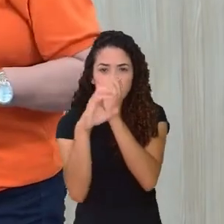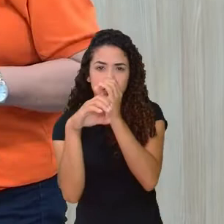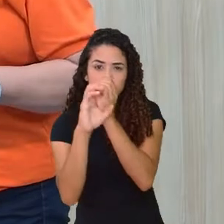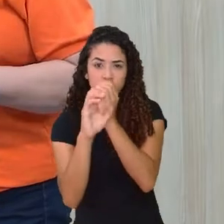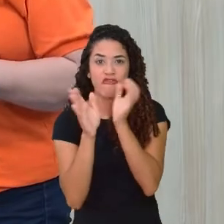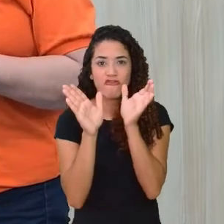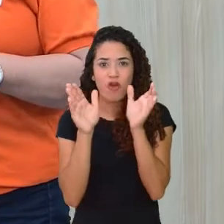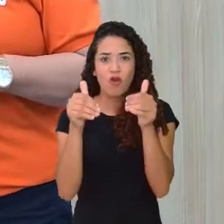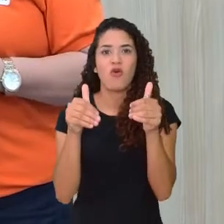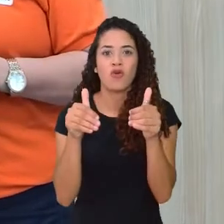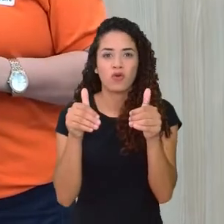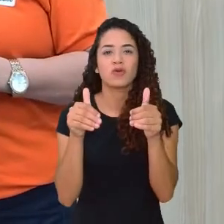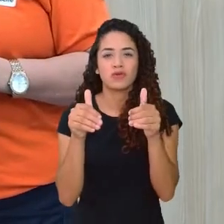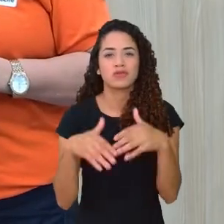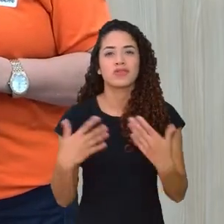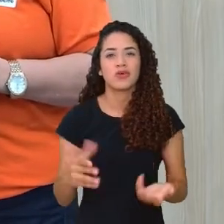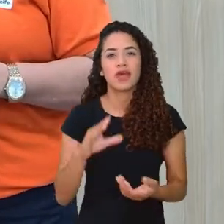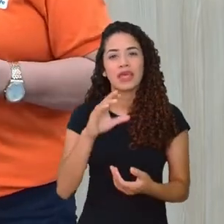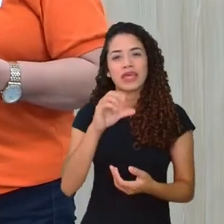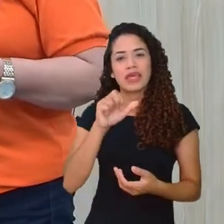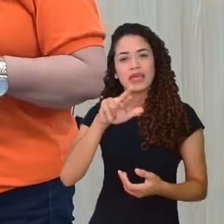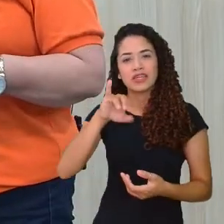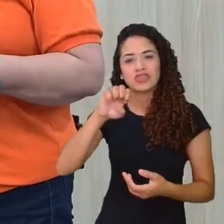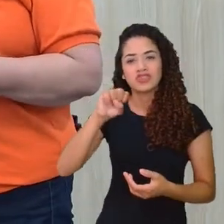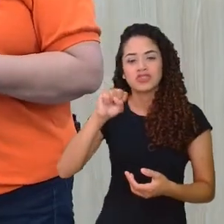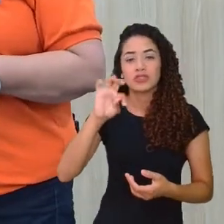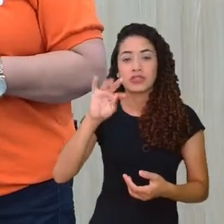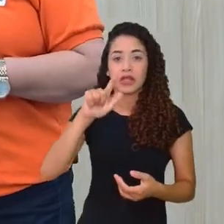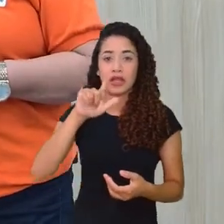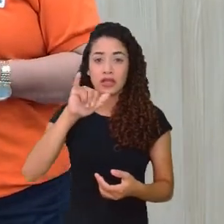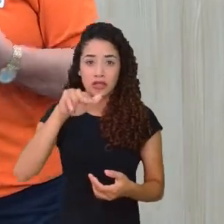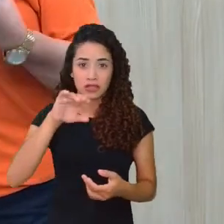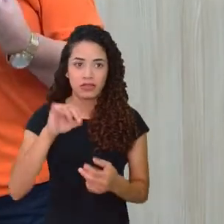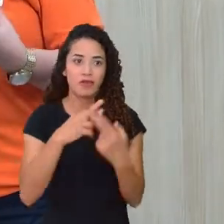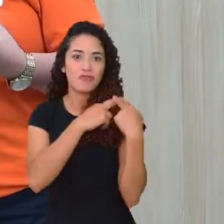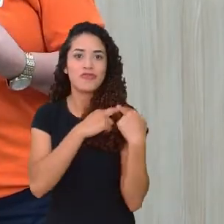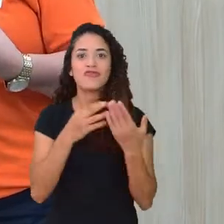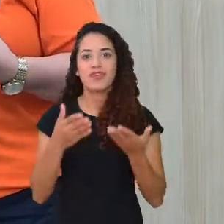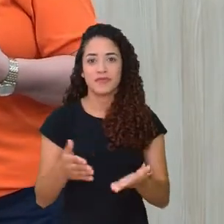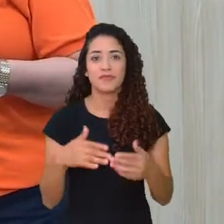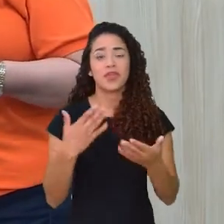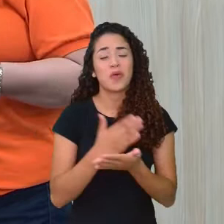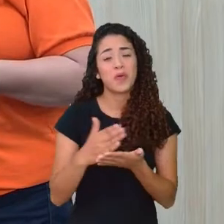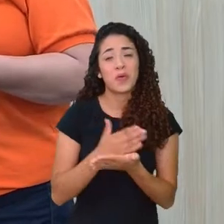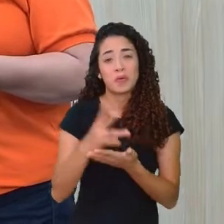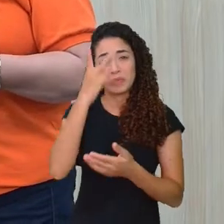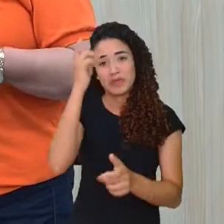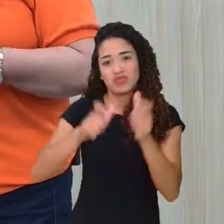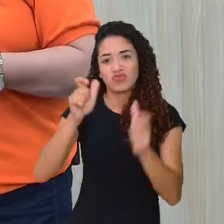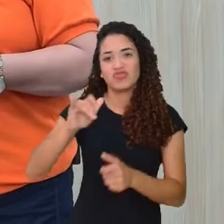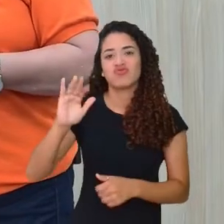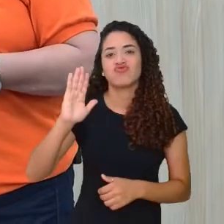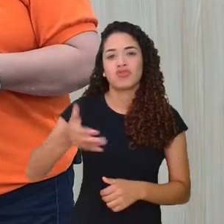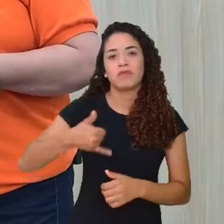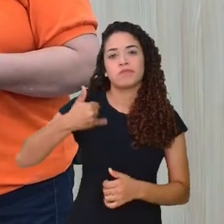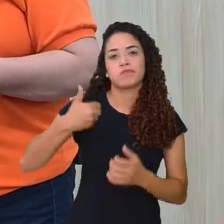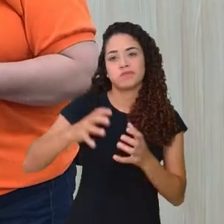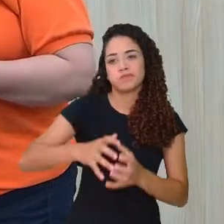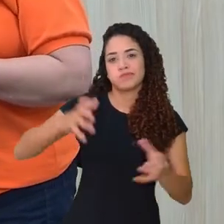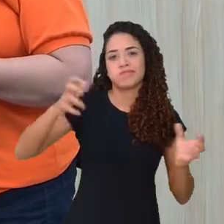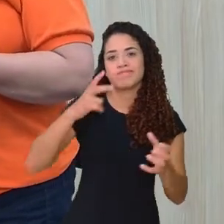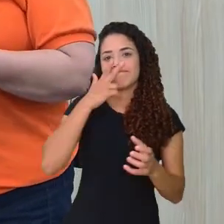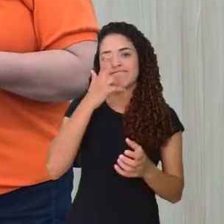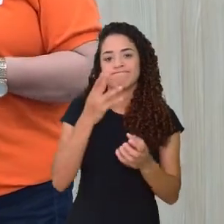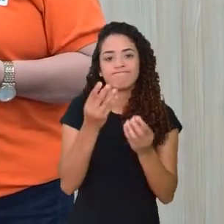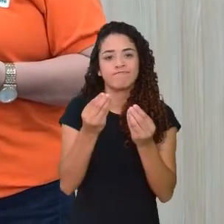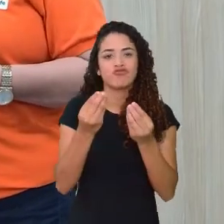imagem. E é isso que o nosso cristalino faz. E às vezes tem pessoas, quando chegam a idade bem avançada, esse cristalino já não funciona